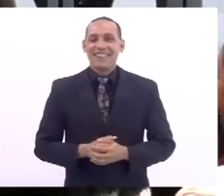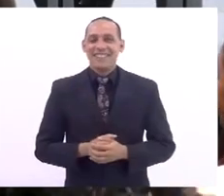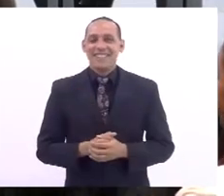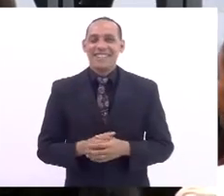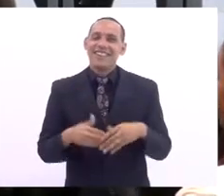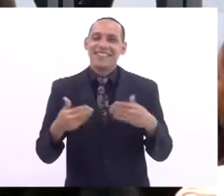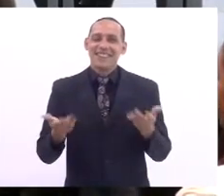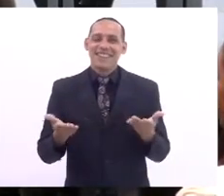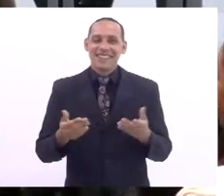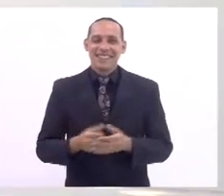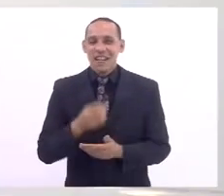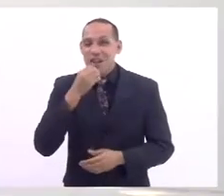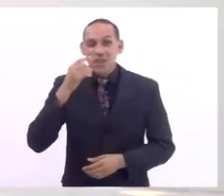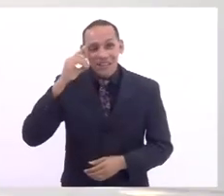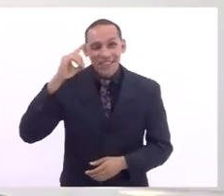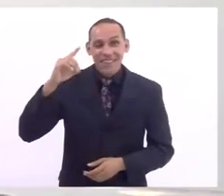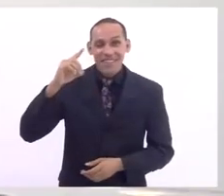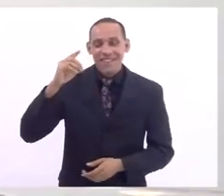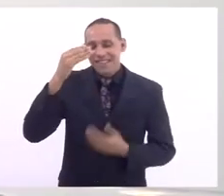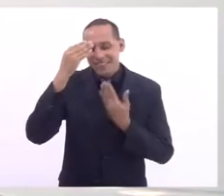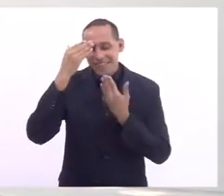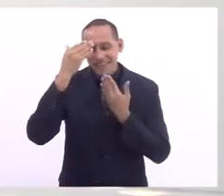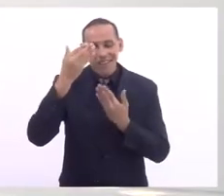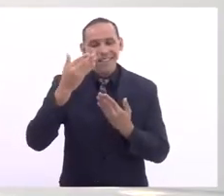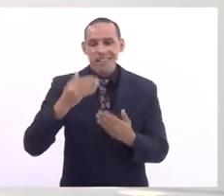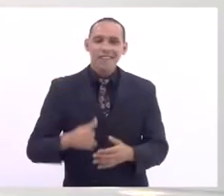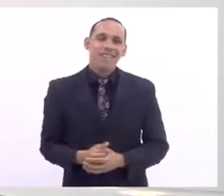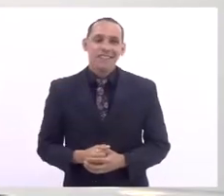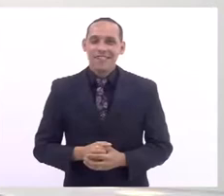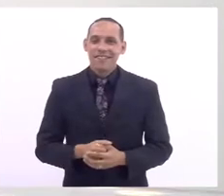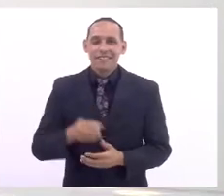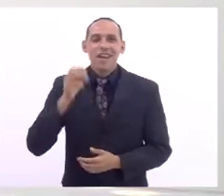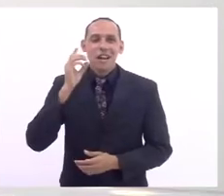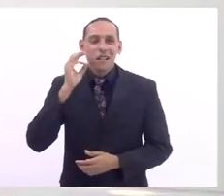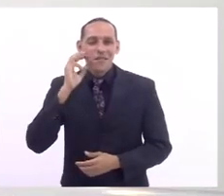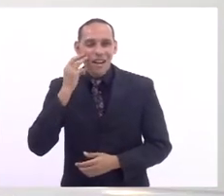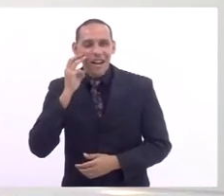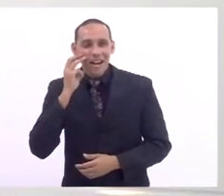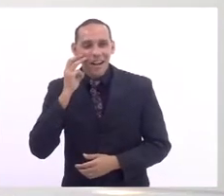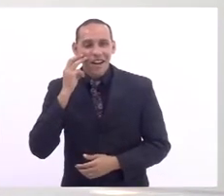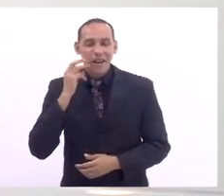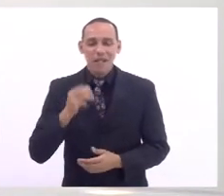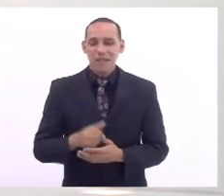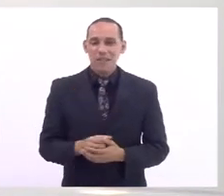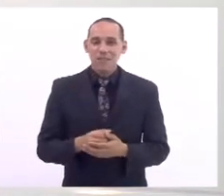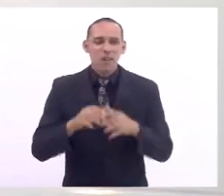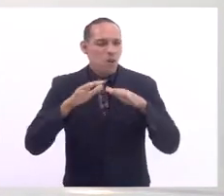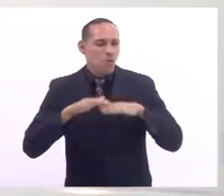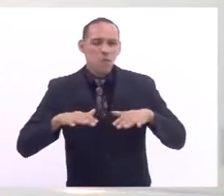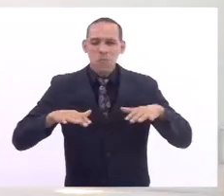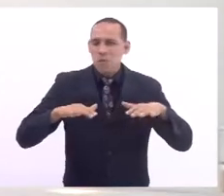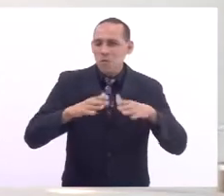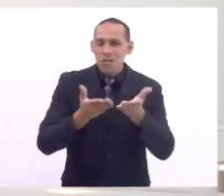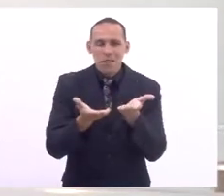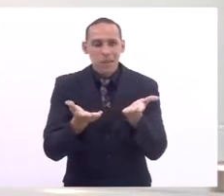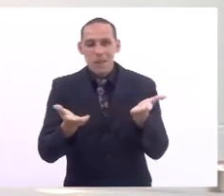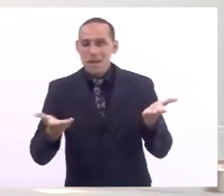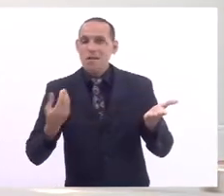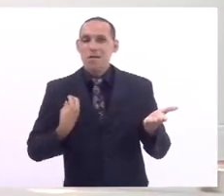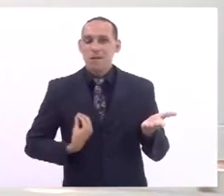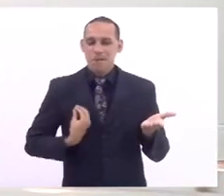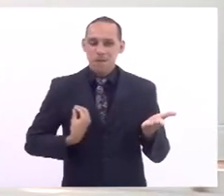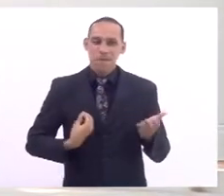então bom dia muito obrigada devo Estadual deck muito obrigada a todos e todas que estão aqui